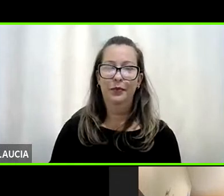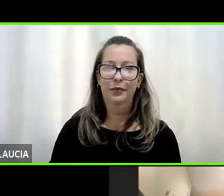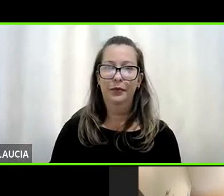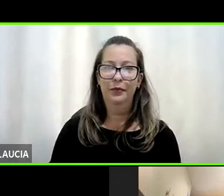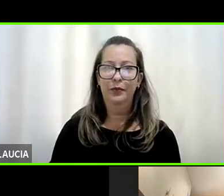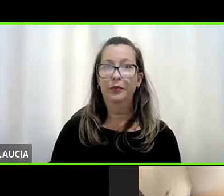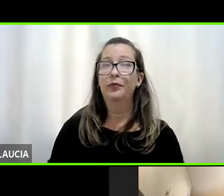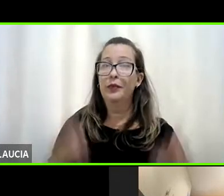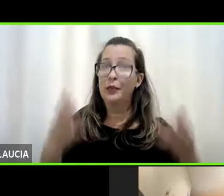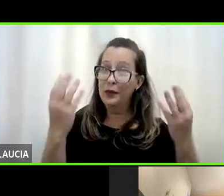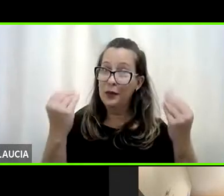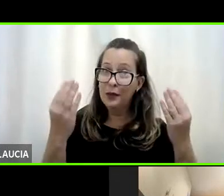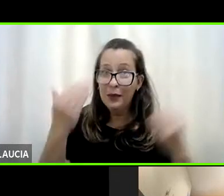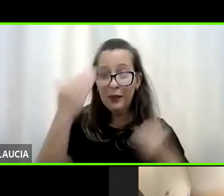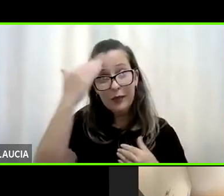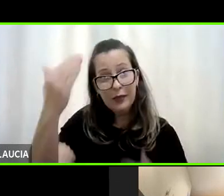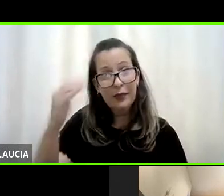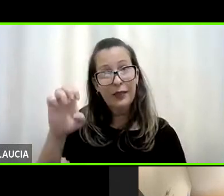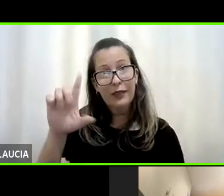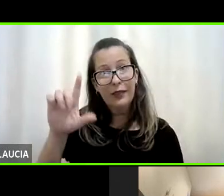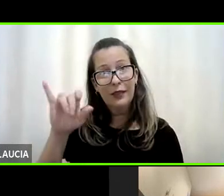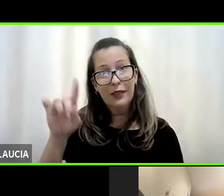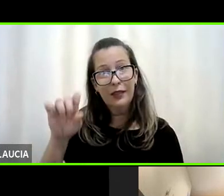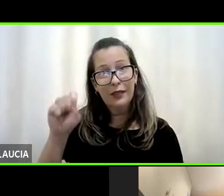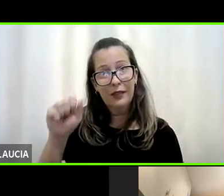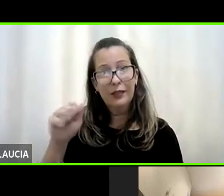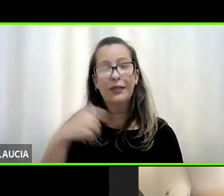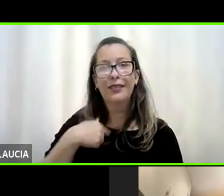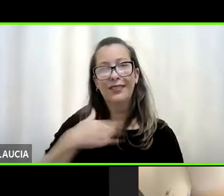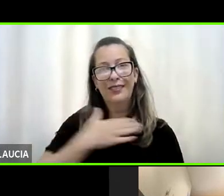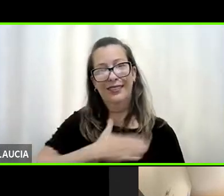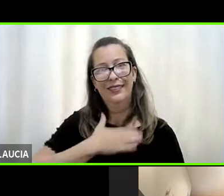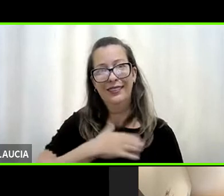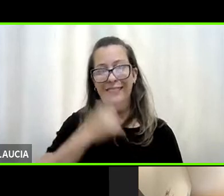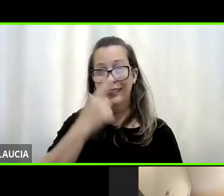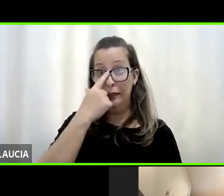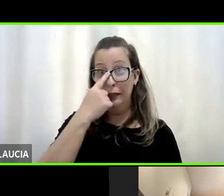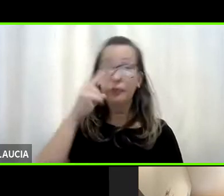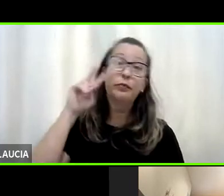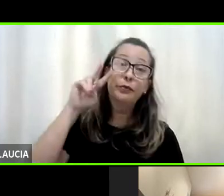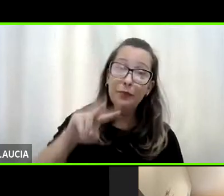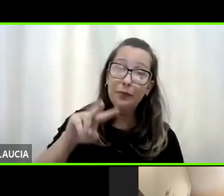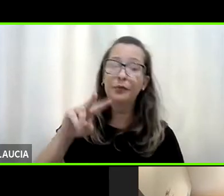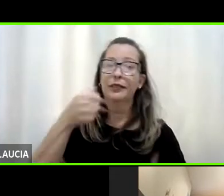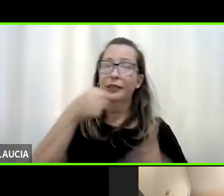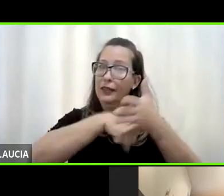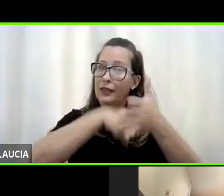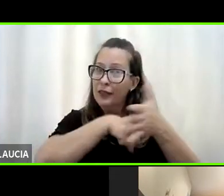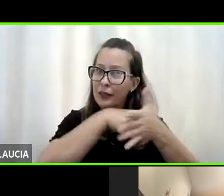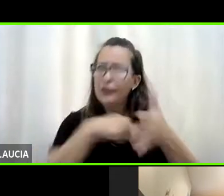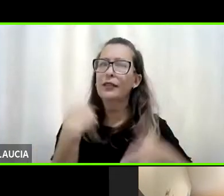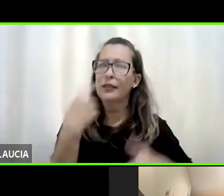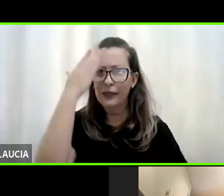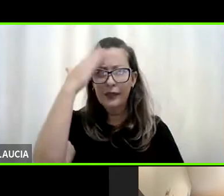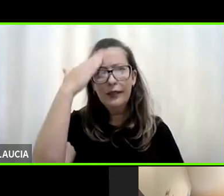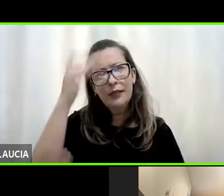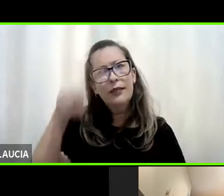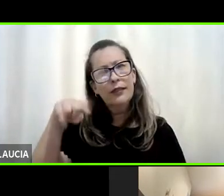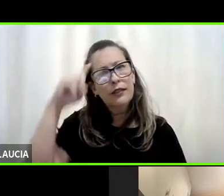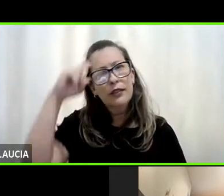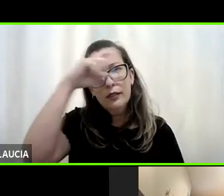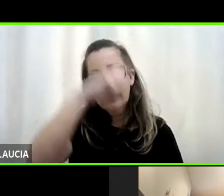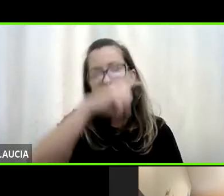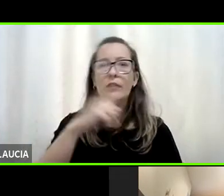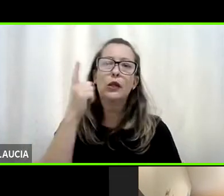Muito obrigada, Elisa. Eu tenho o privilégio de acompanhar o bastidor dessa luta, né? A gente sabe que é muito difícil conseguir